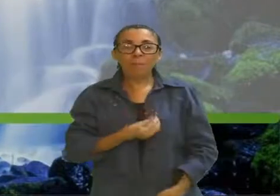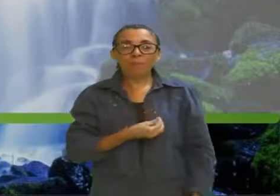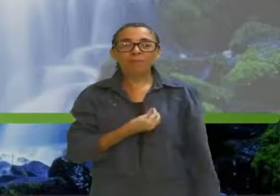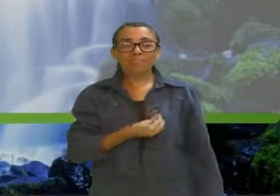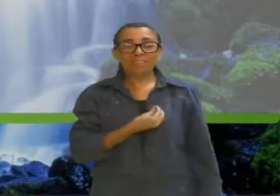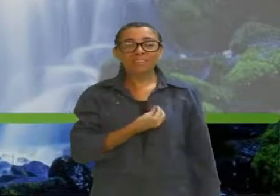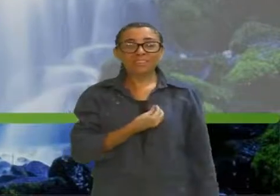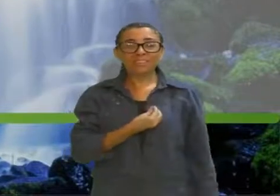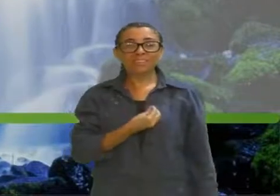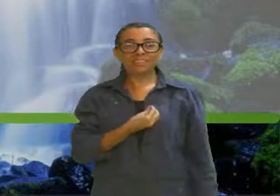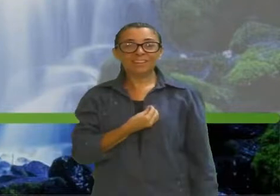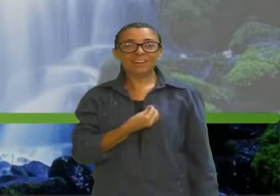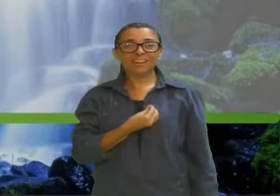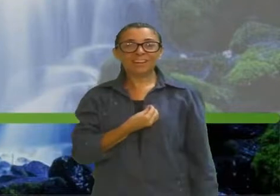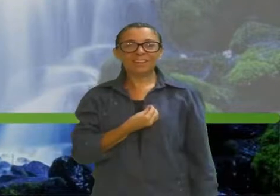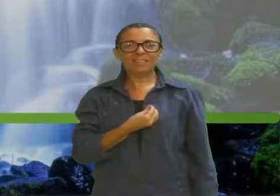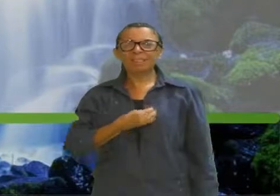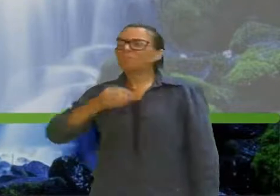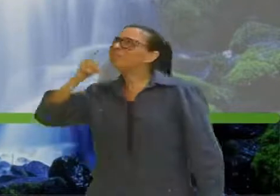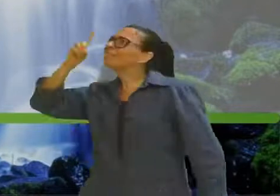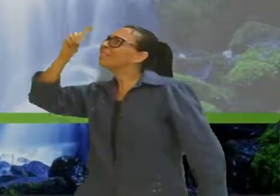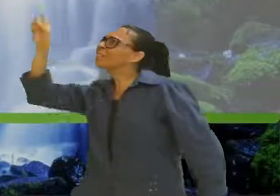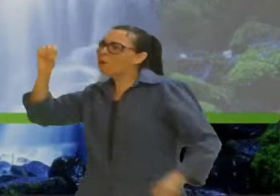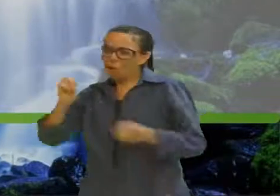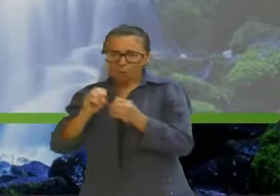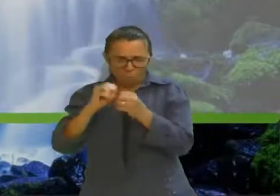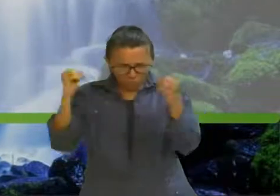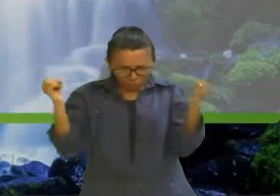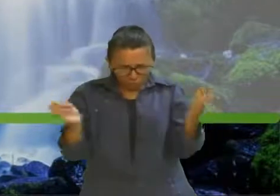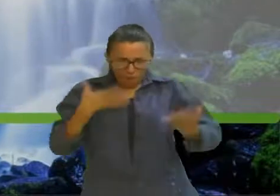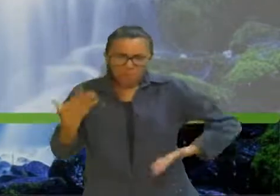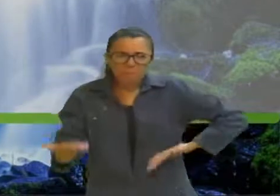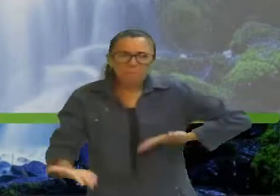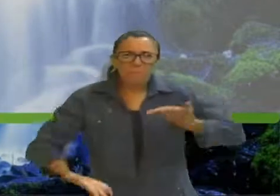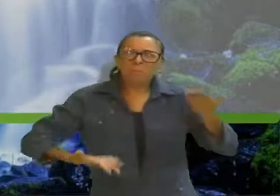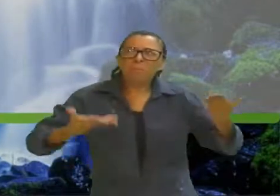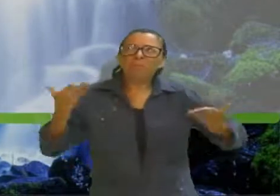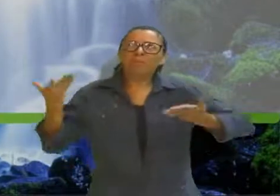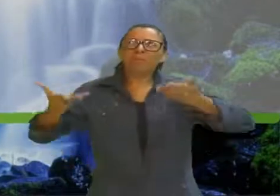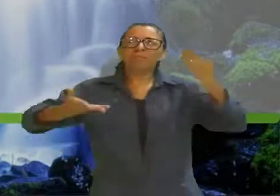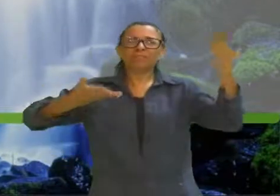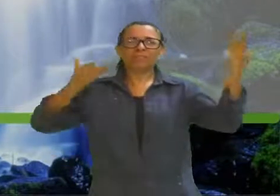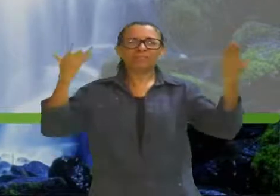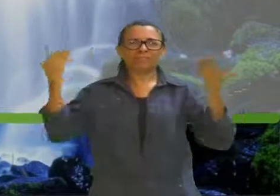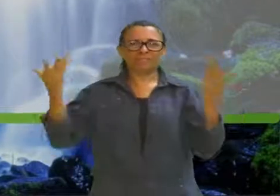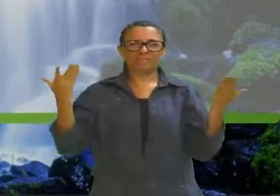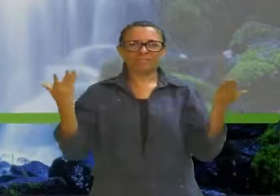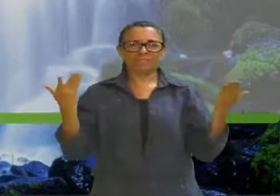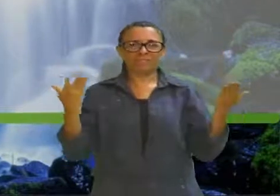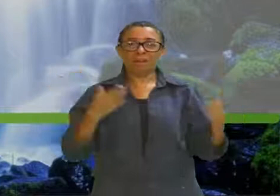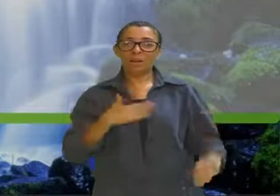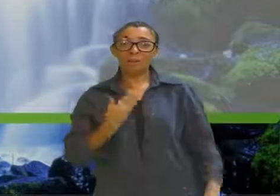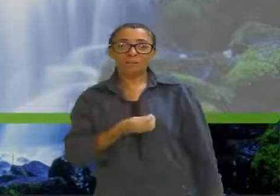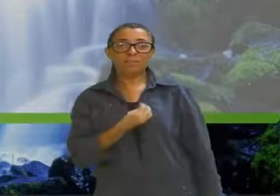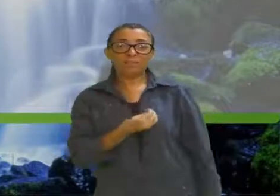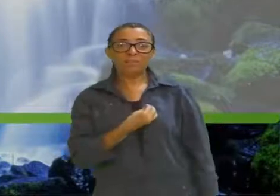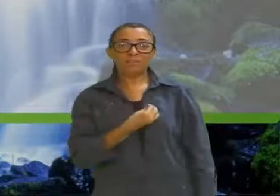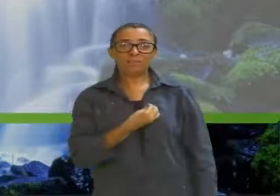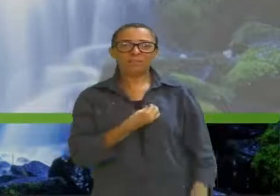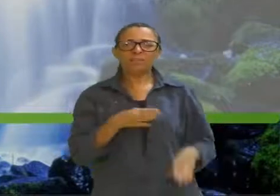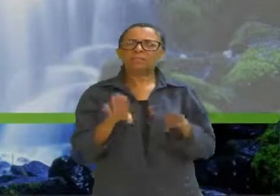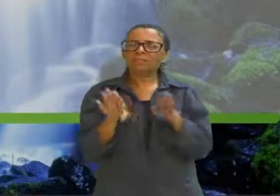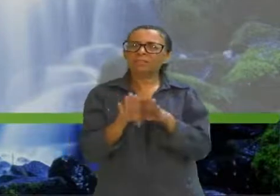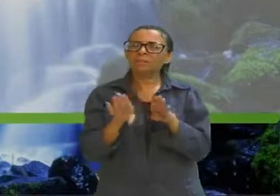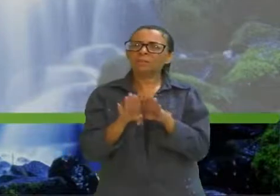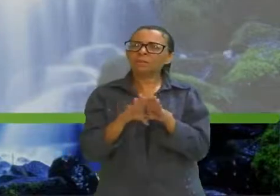realizando maravilhas na minha e na sua vida. E alguma maravilha pode ser, por exemplo, transformar o